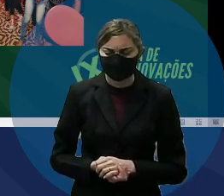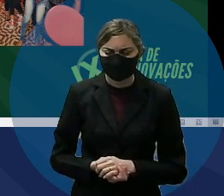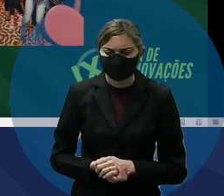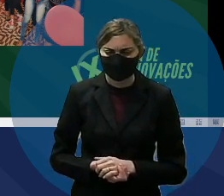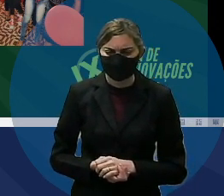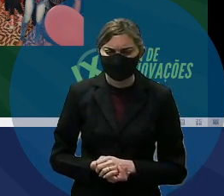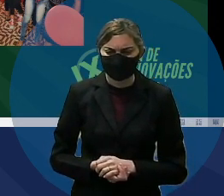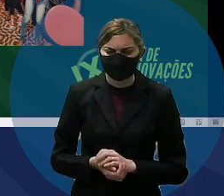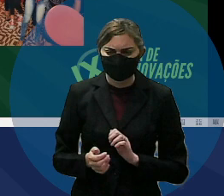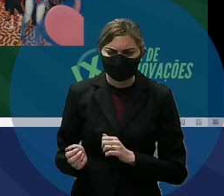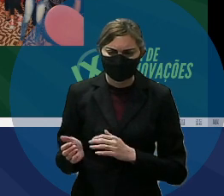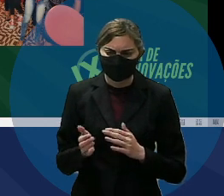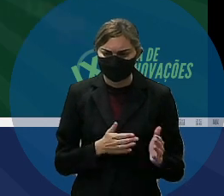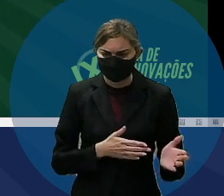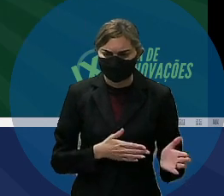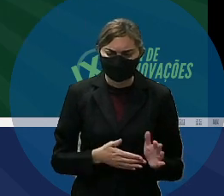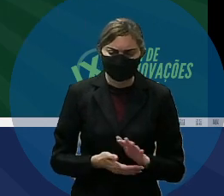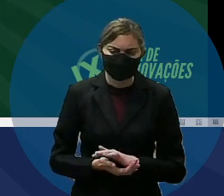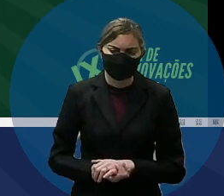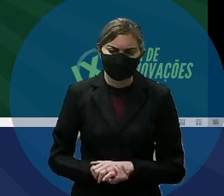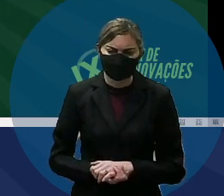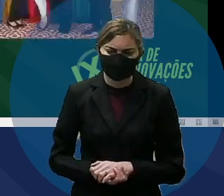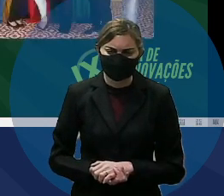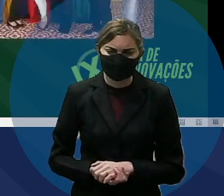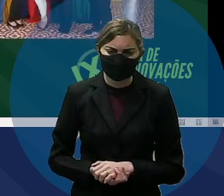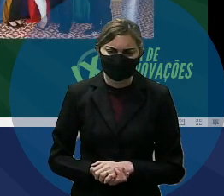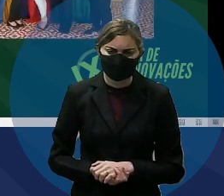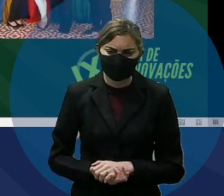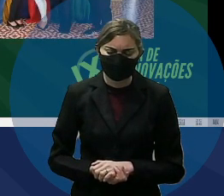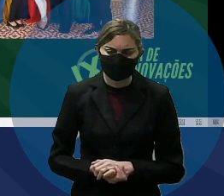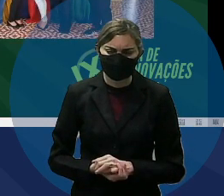Pode passar para os resultados.